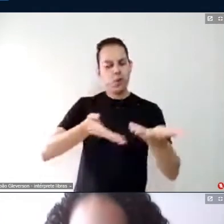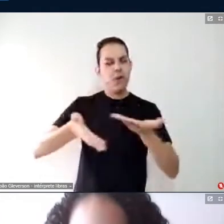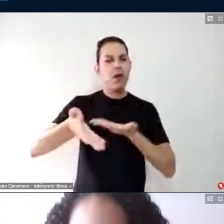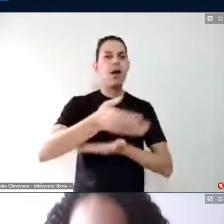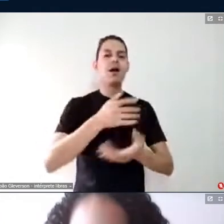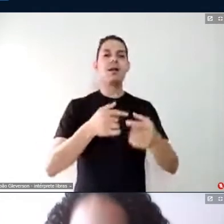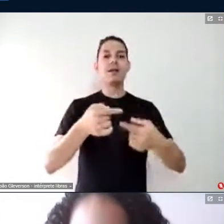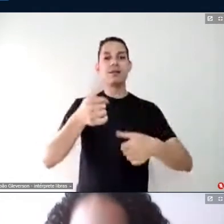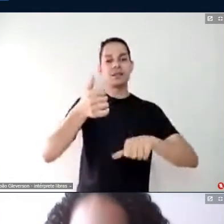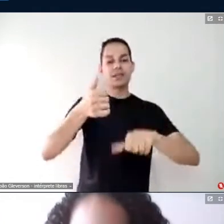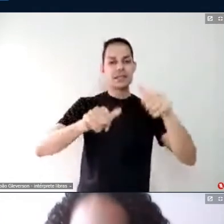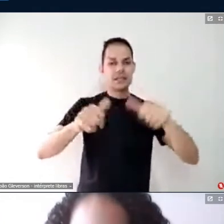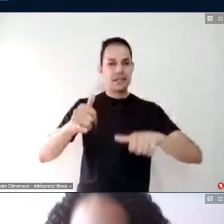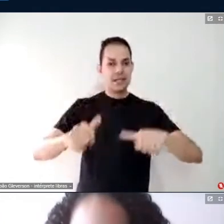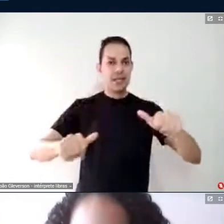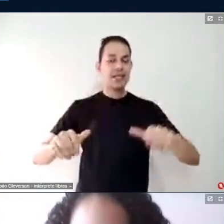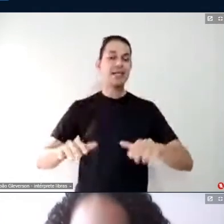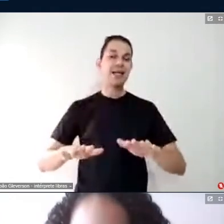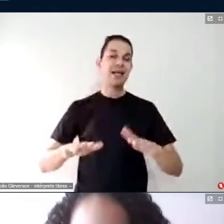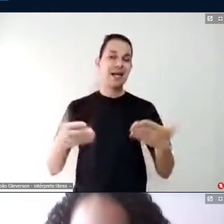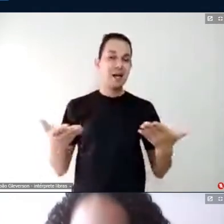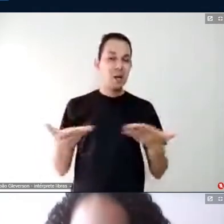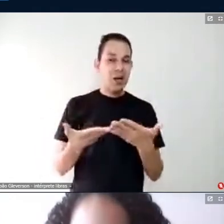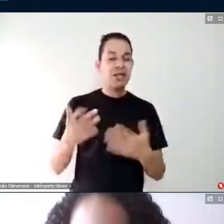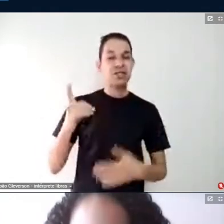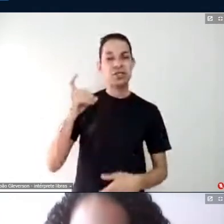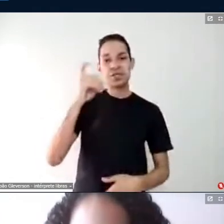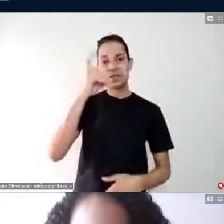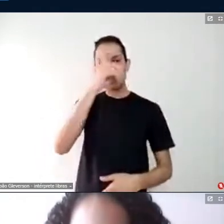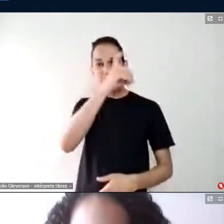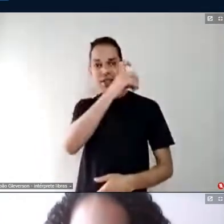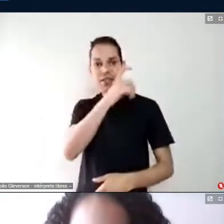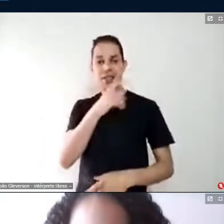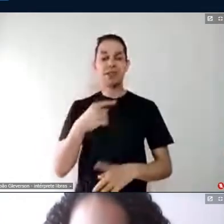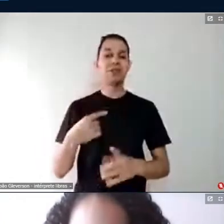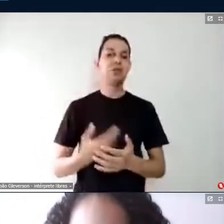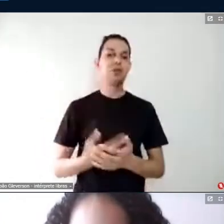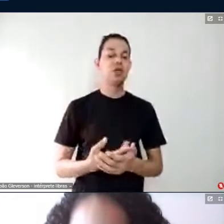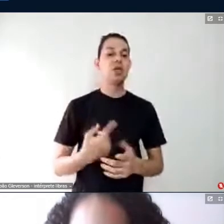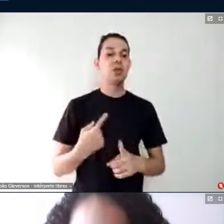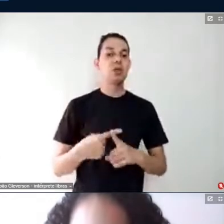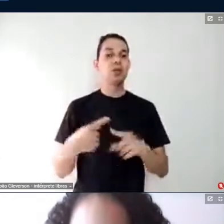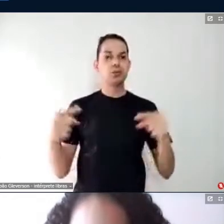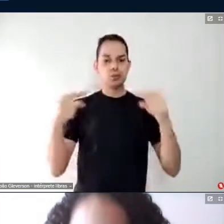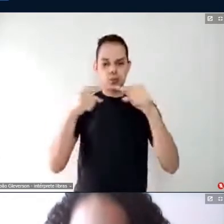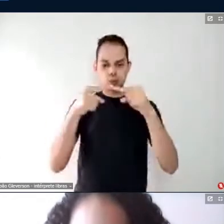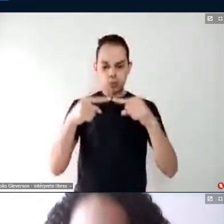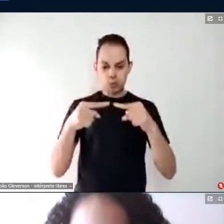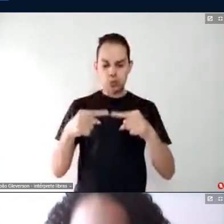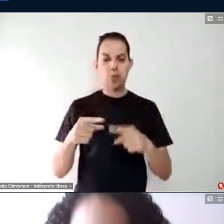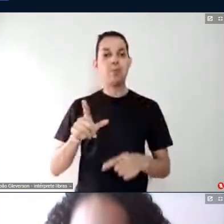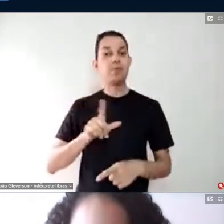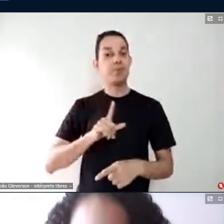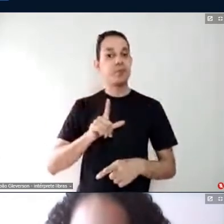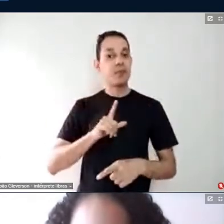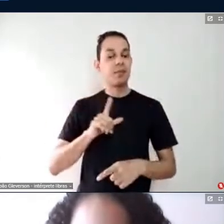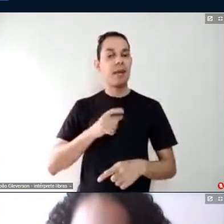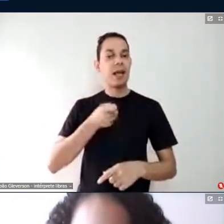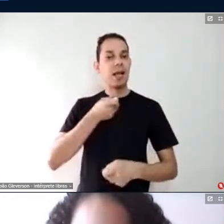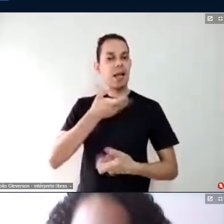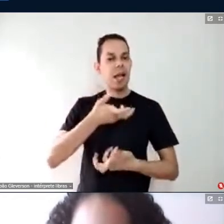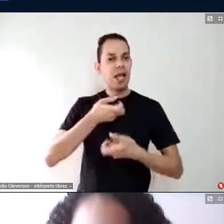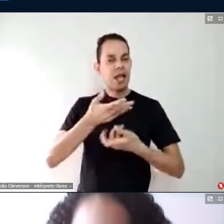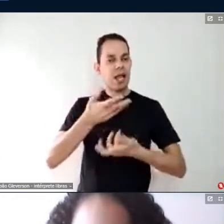que não vai ser um trabalho difícil de fazer, até porque, como você construiu de forma muito coerente também, a própria argumentação e a